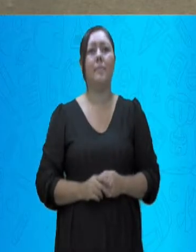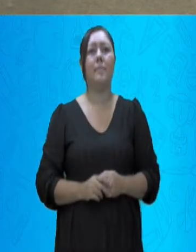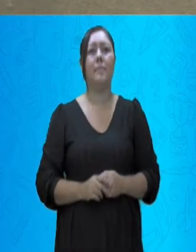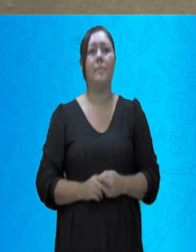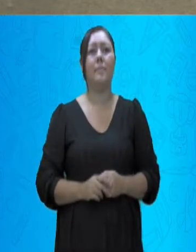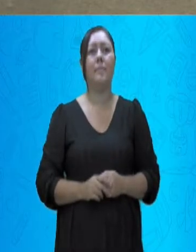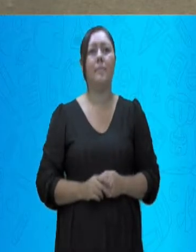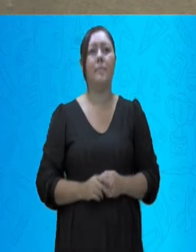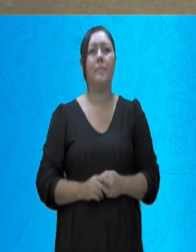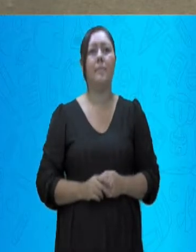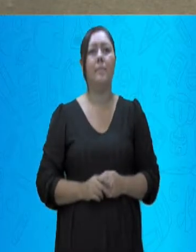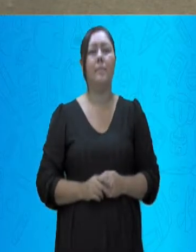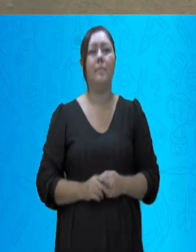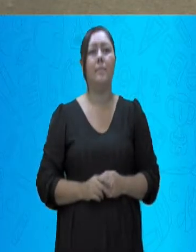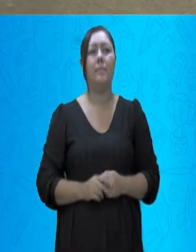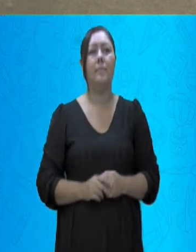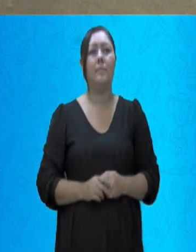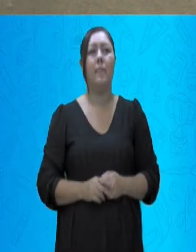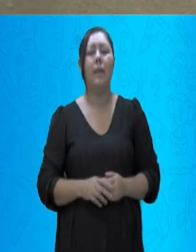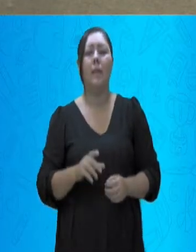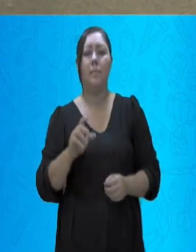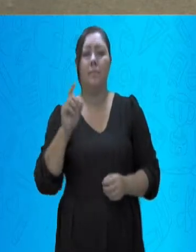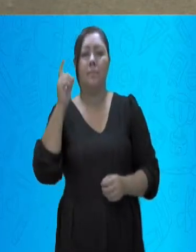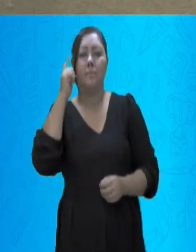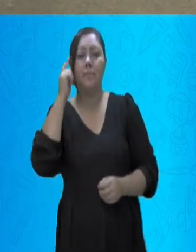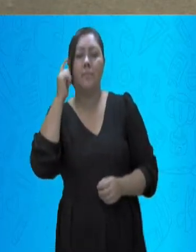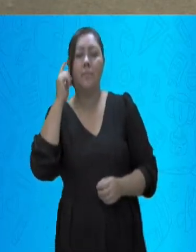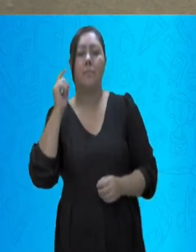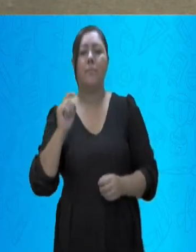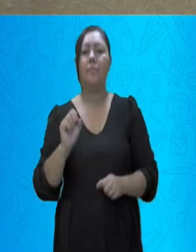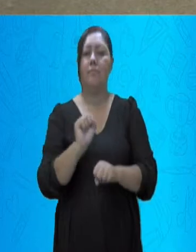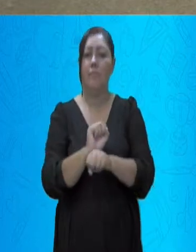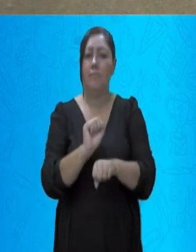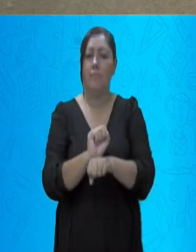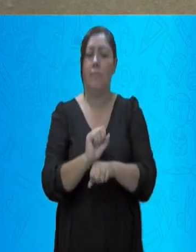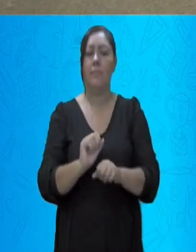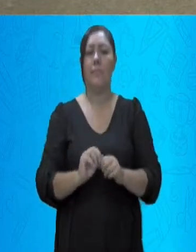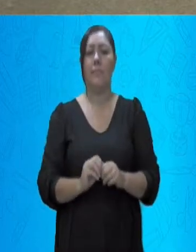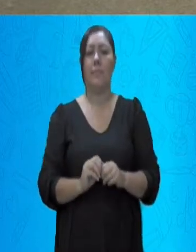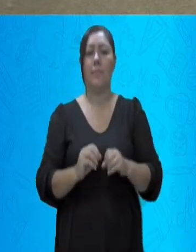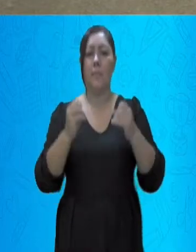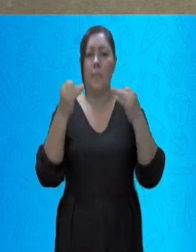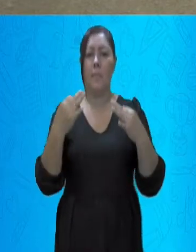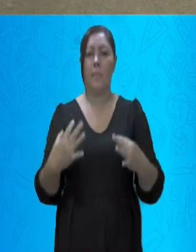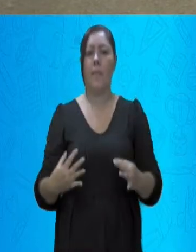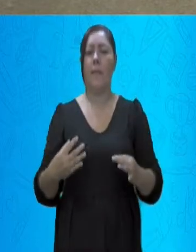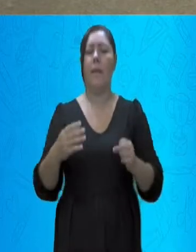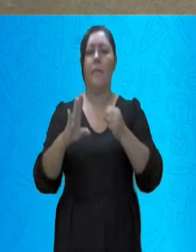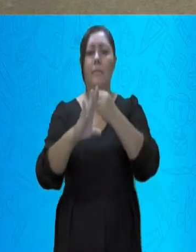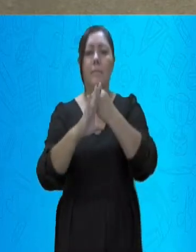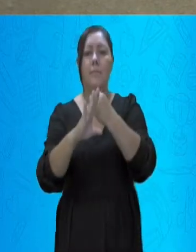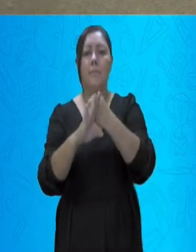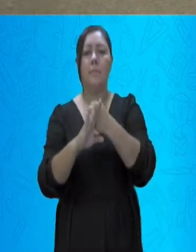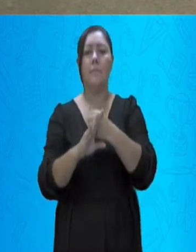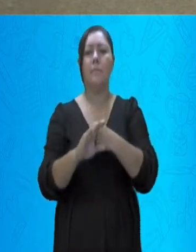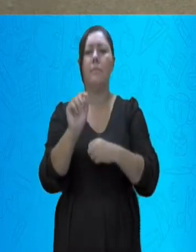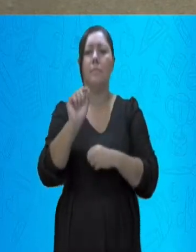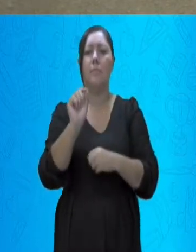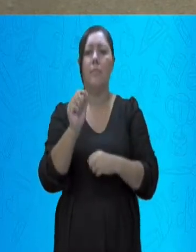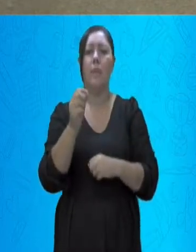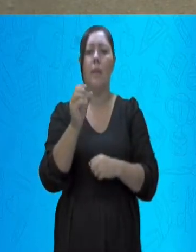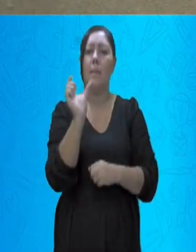nessa parte do substantivo. É muito importante ressaltar a palavra que dá nome.